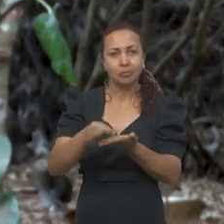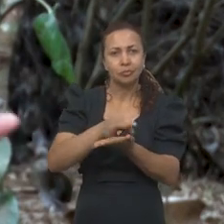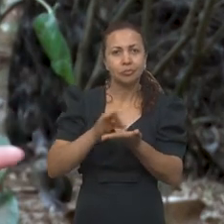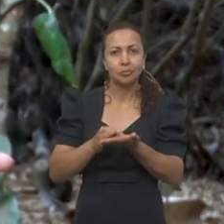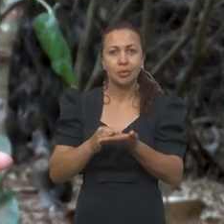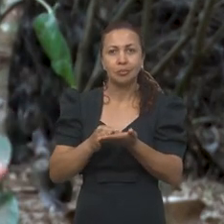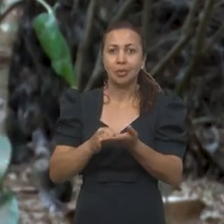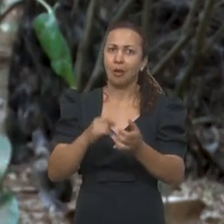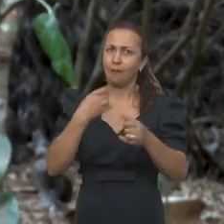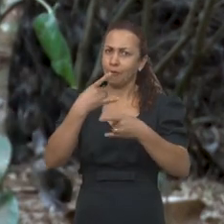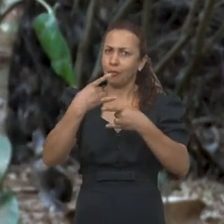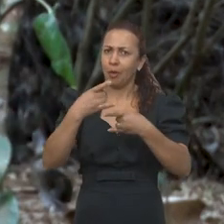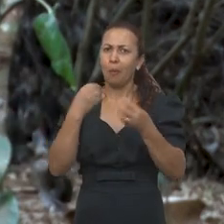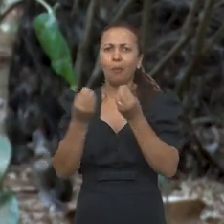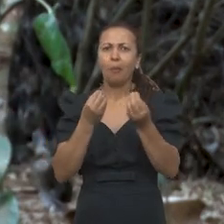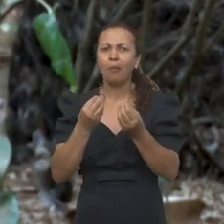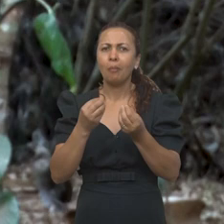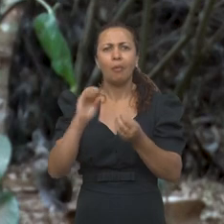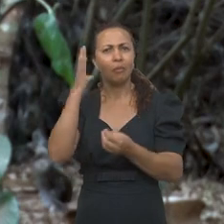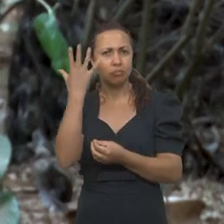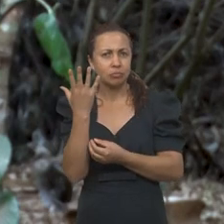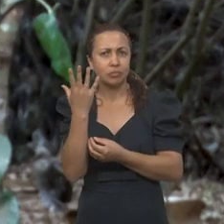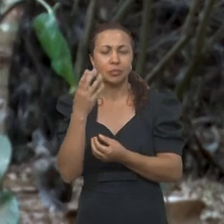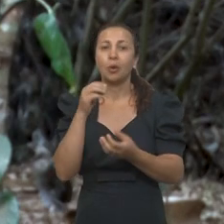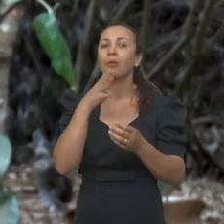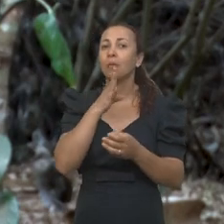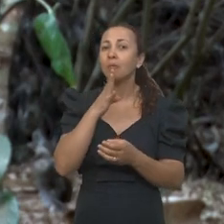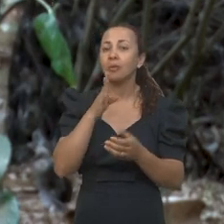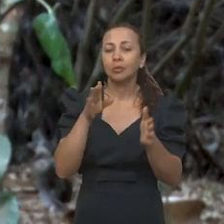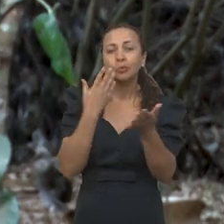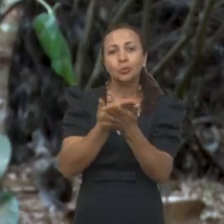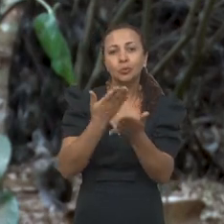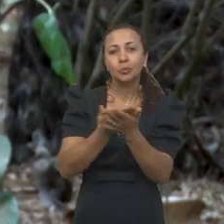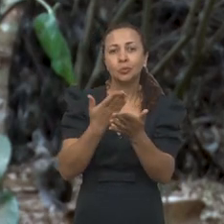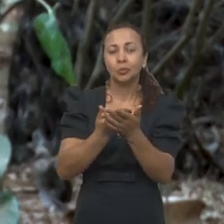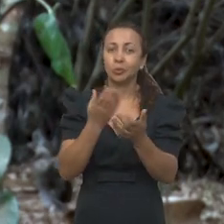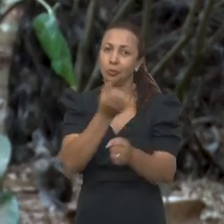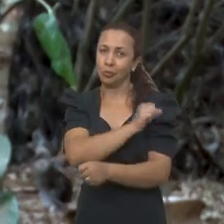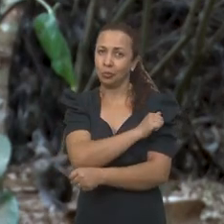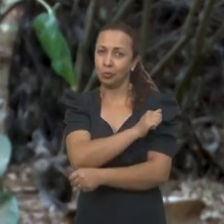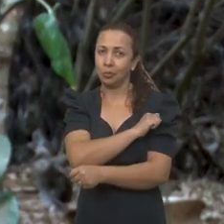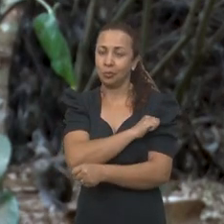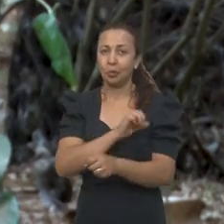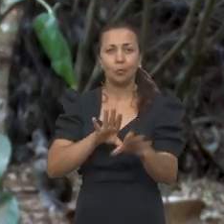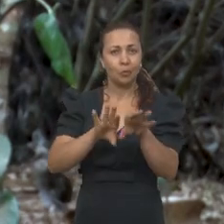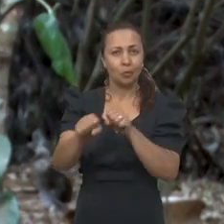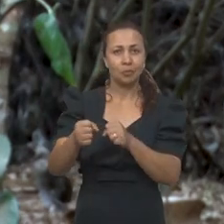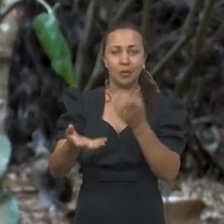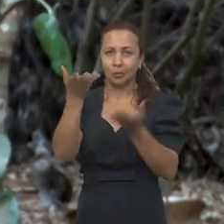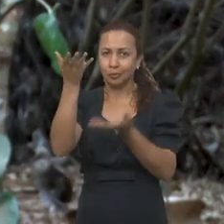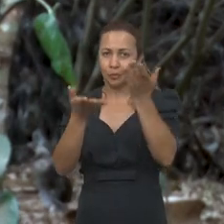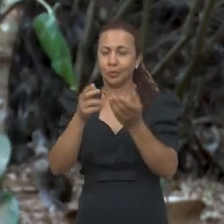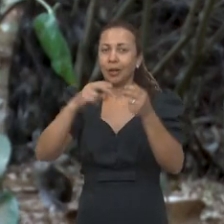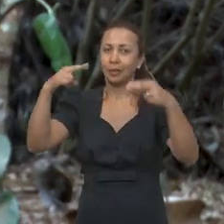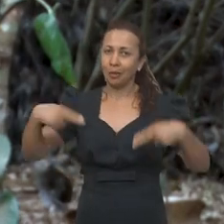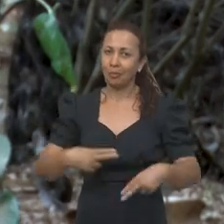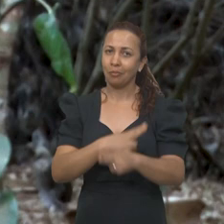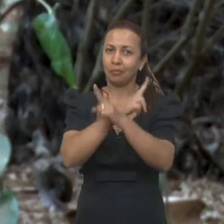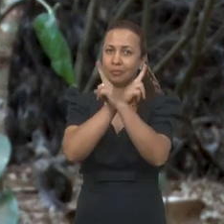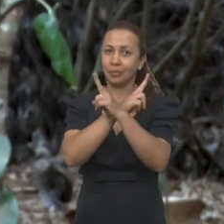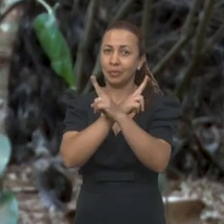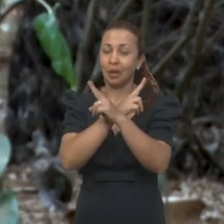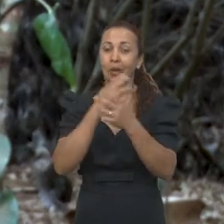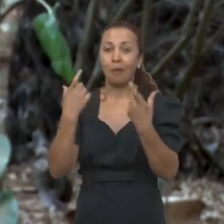mas o que elas são e como funcionam conheço o estudo de um aluno egresso do curso de economia da Universidade Estadual